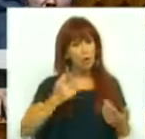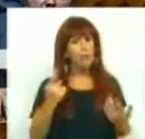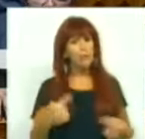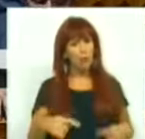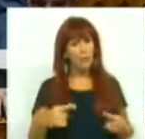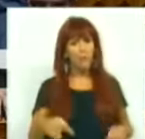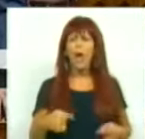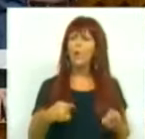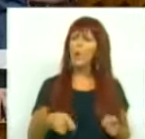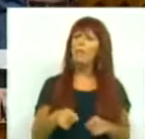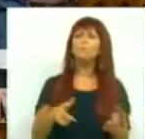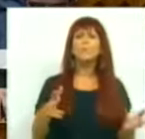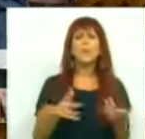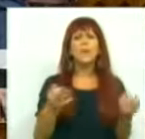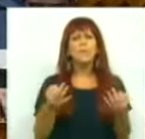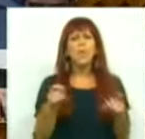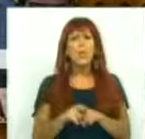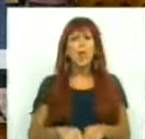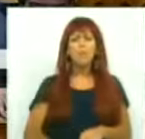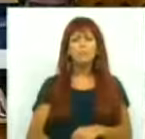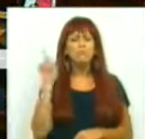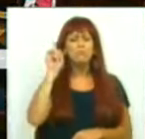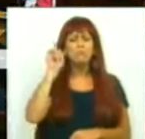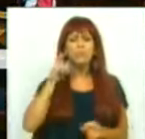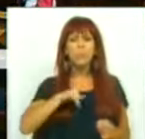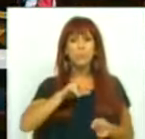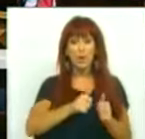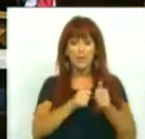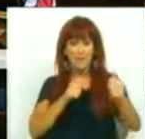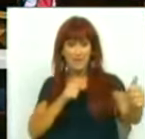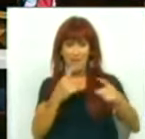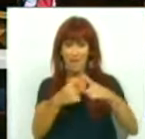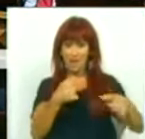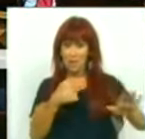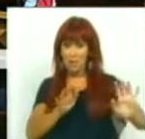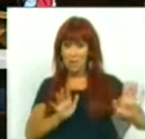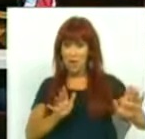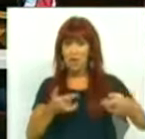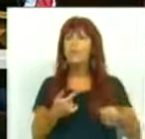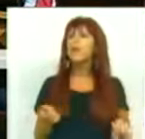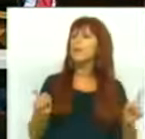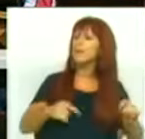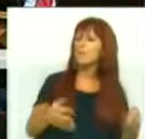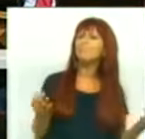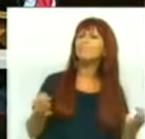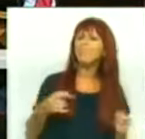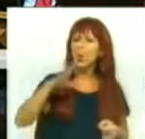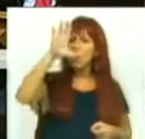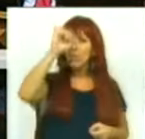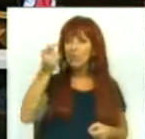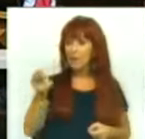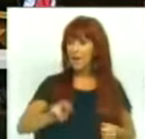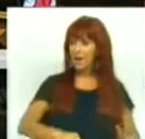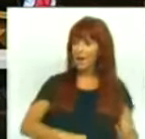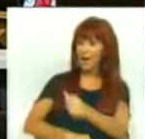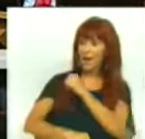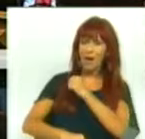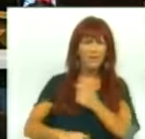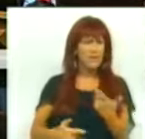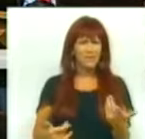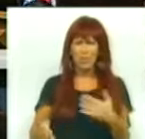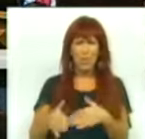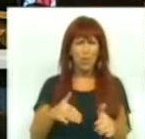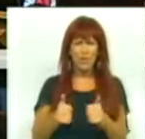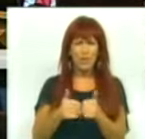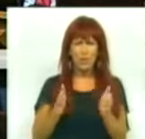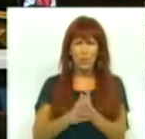Portugal, reconhecia a importância do esforço de Portugal para nos distanciar da Grécia e reconhecia ainda que o governo anterior não tinha